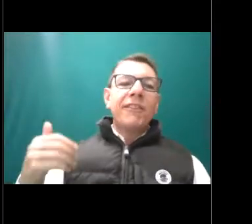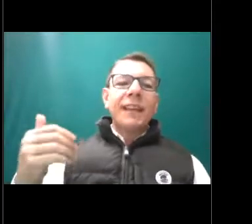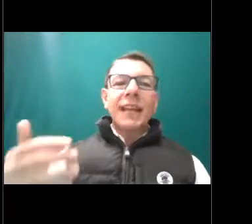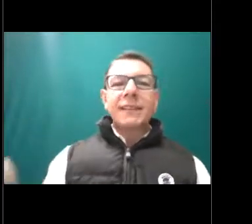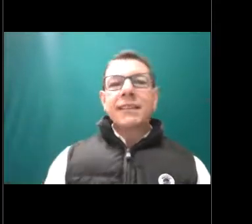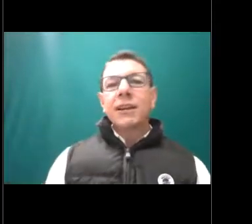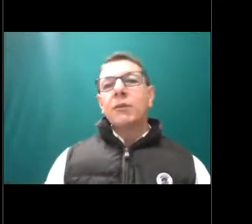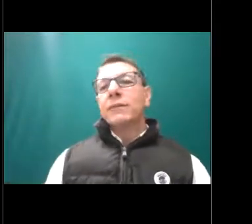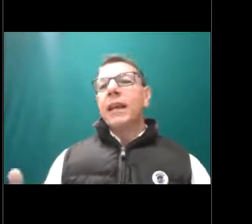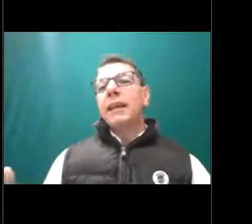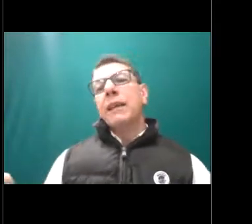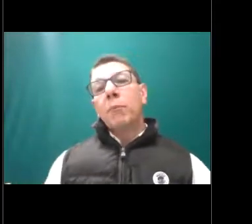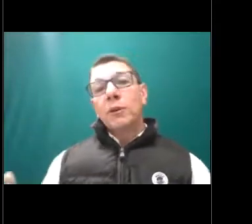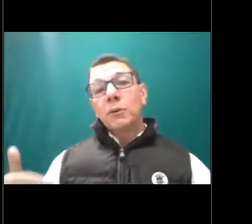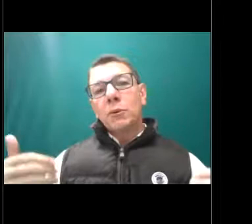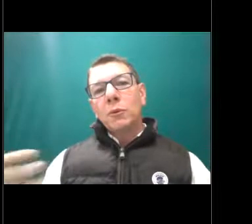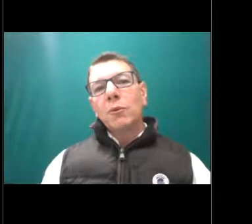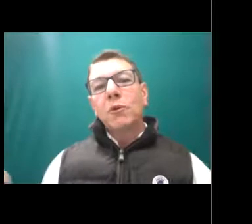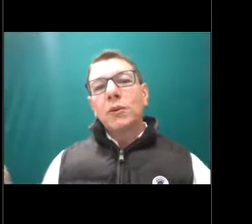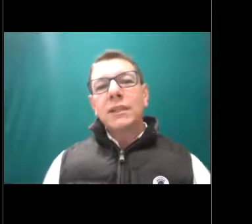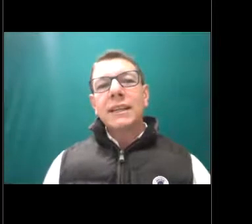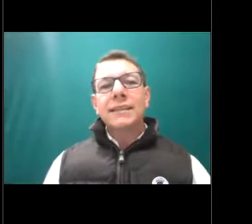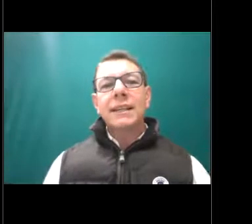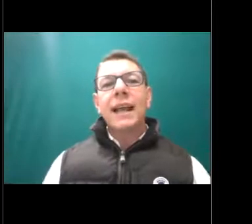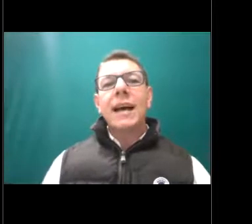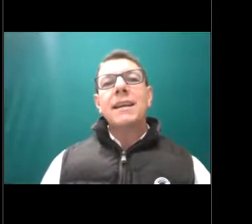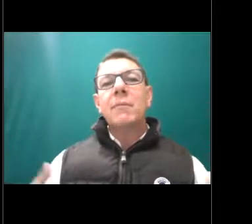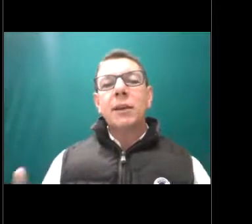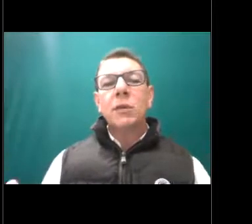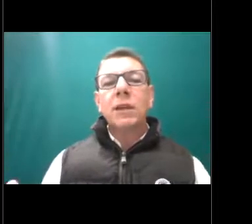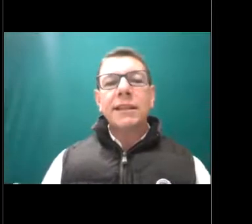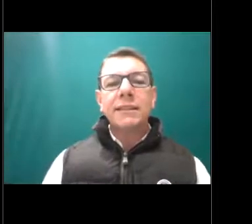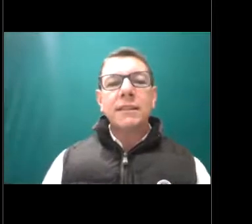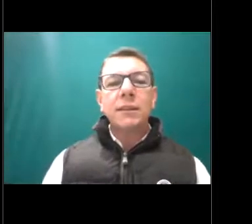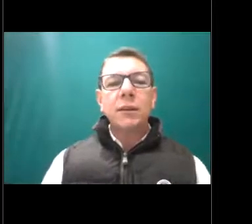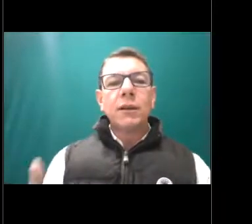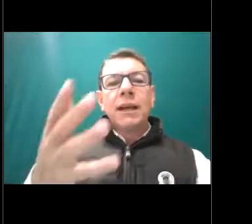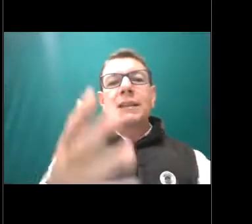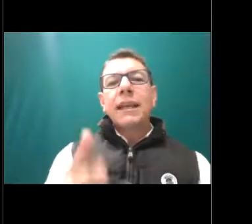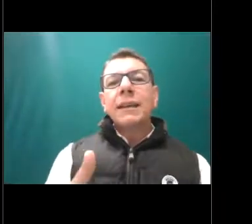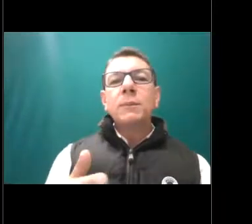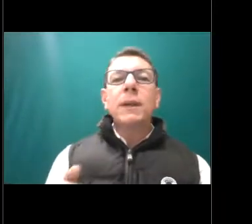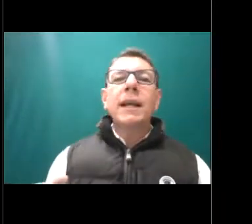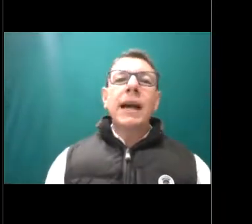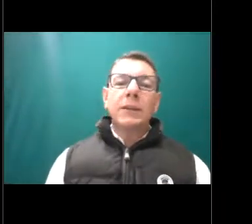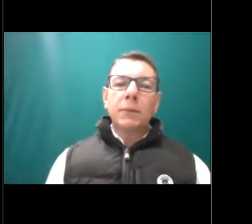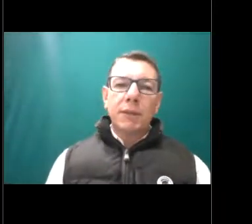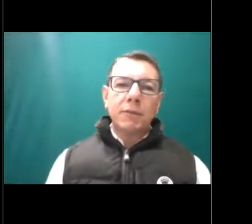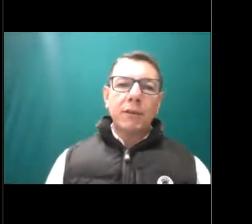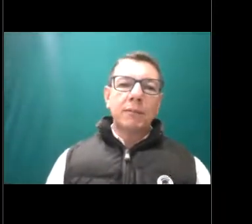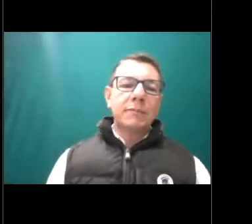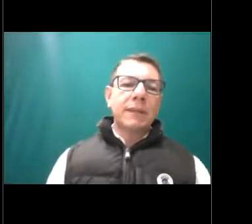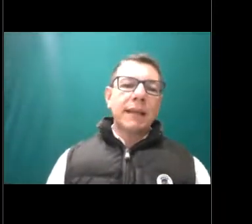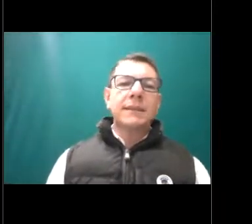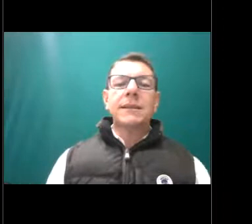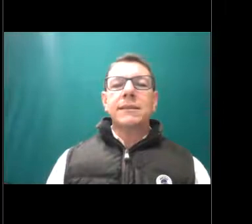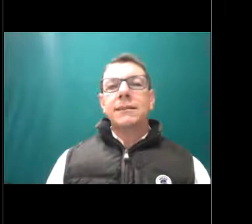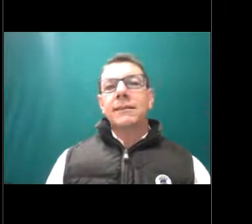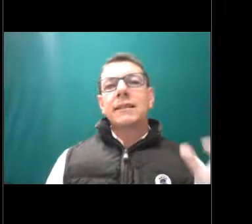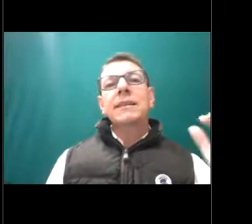aditivos, vedação, né? E depois o uso dessa silagem, a abertura desse silo, está explicado,